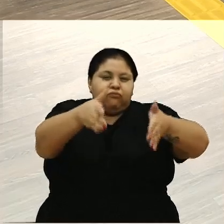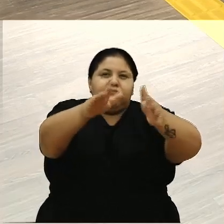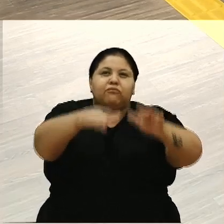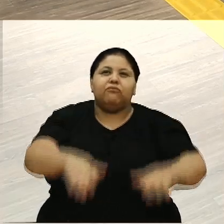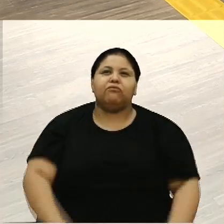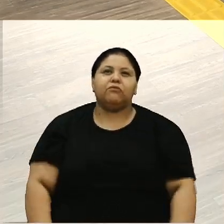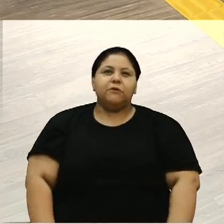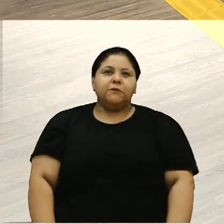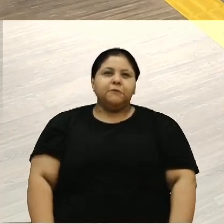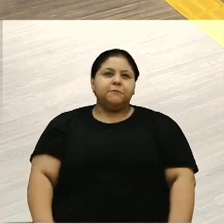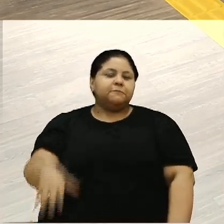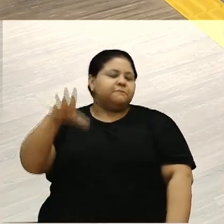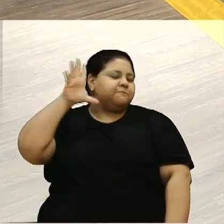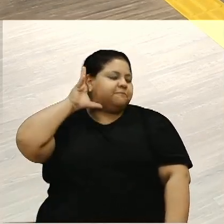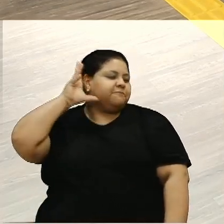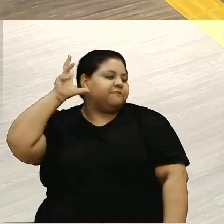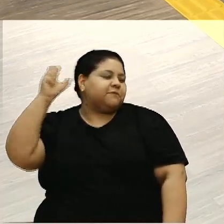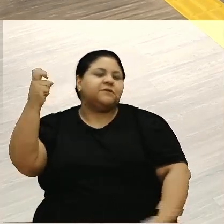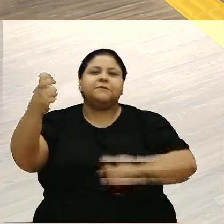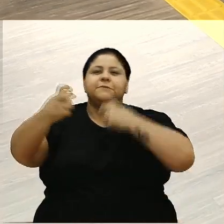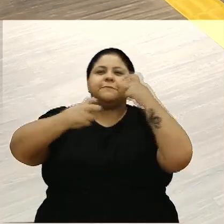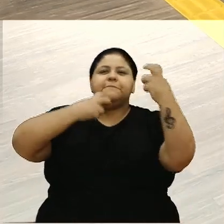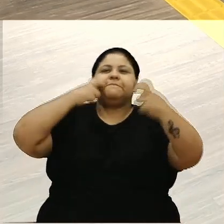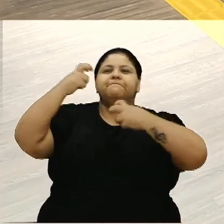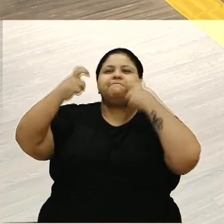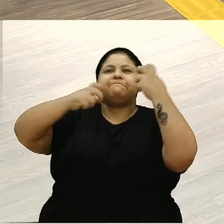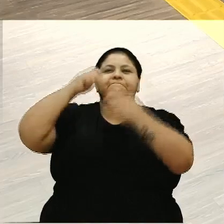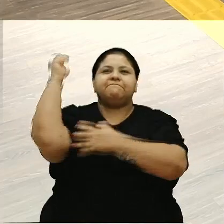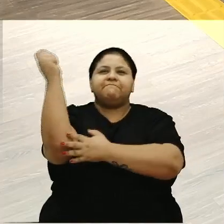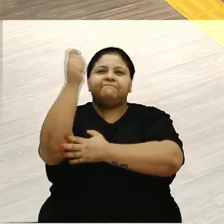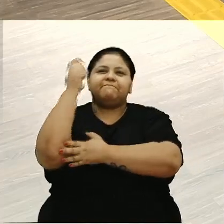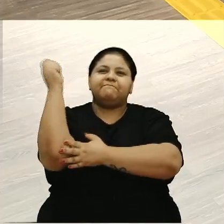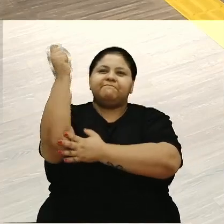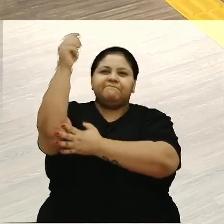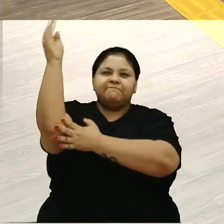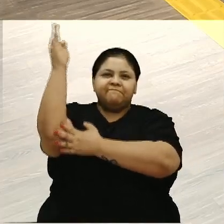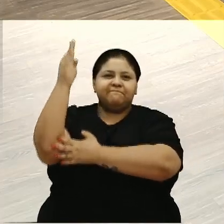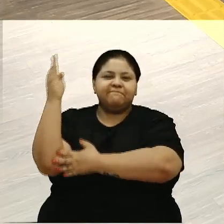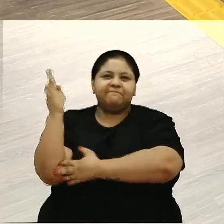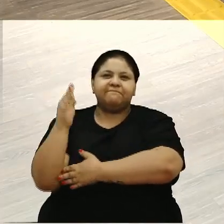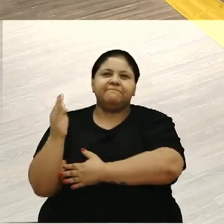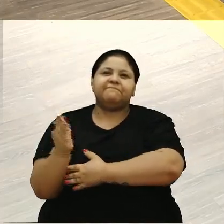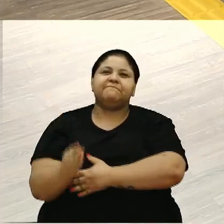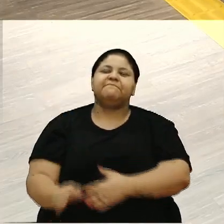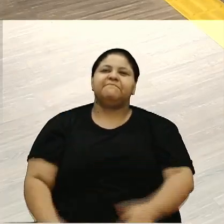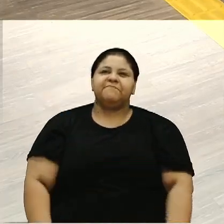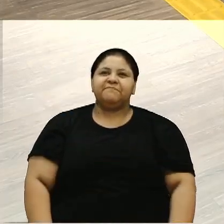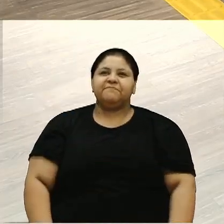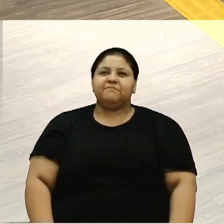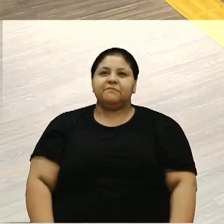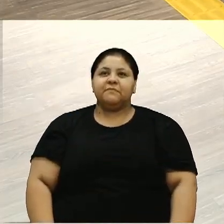Ibirapuitã. Ouve o canto gauchesco e brasileiro